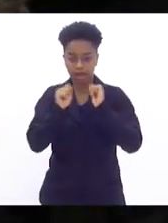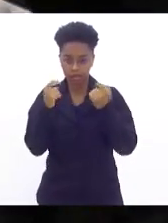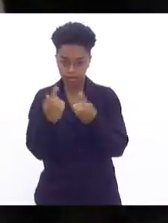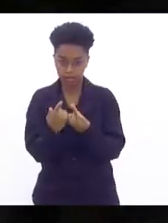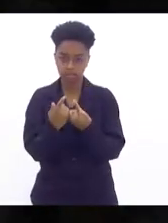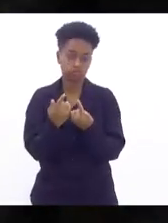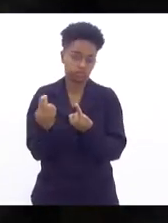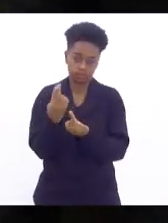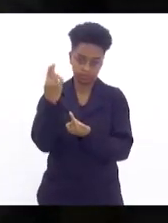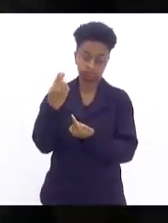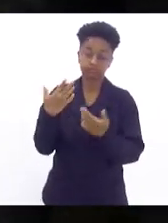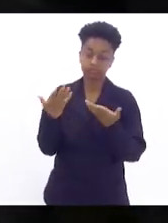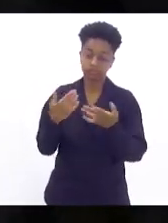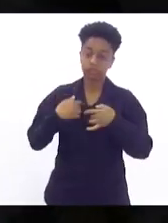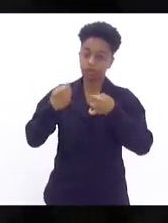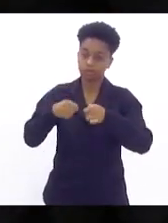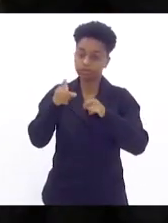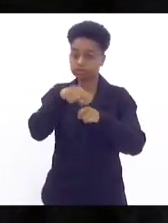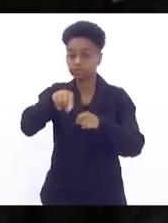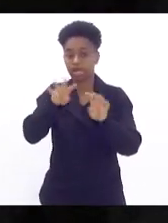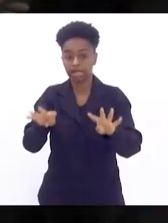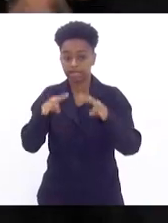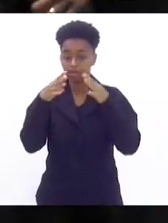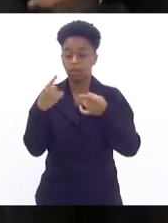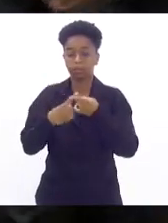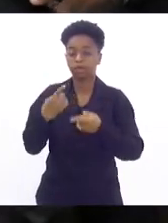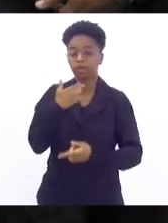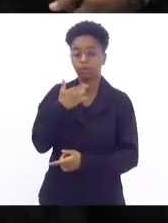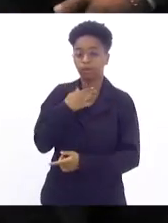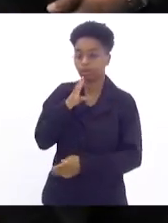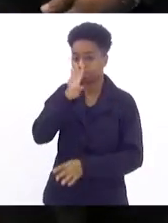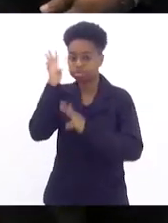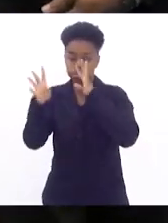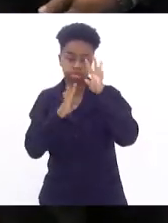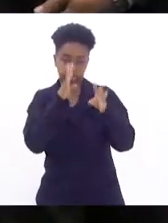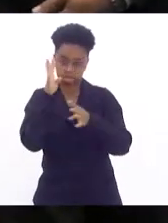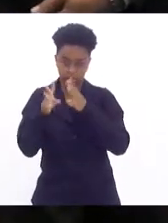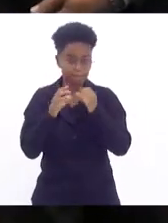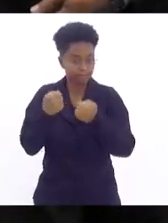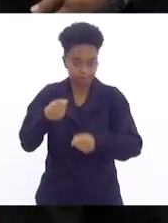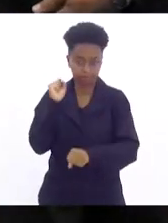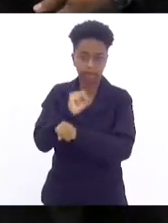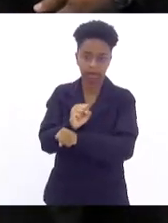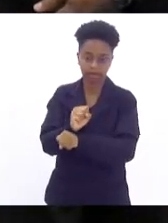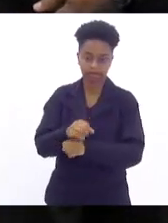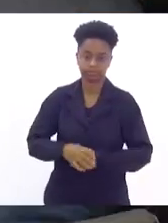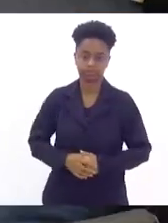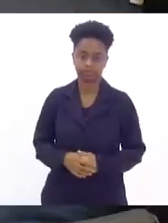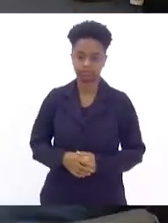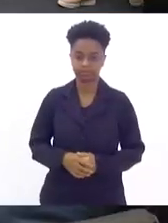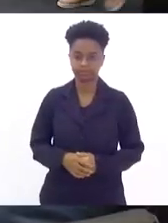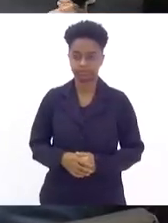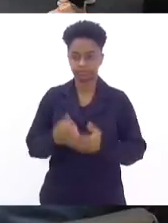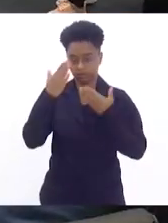precisa atenção de todos os colegas para que esse desmando na Assembleia Legislativa tem alguma interrupção Muito obrigado